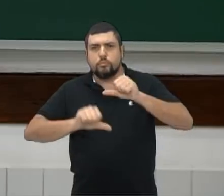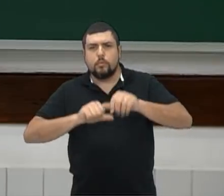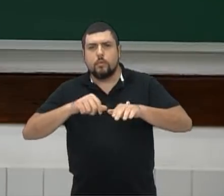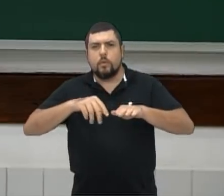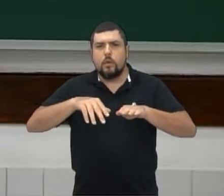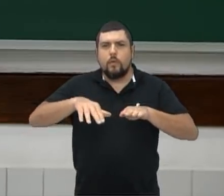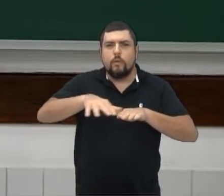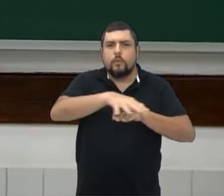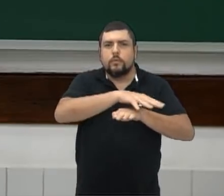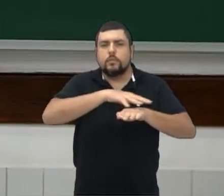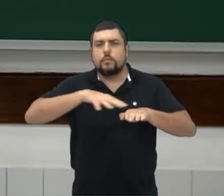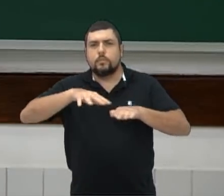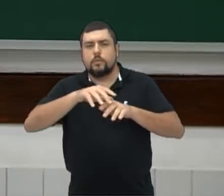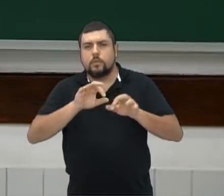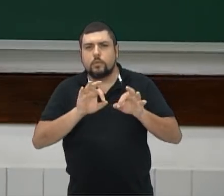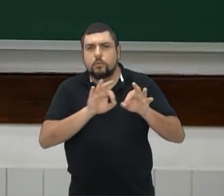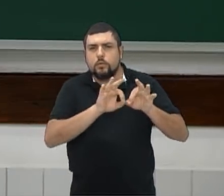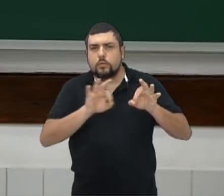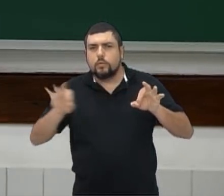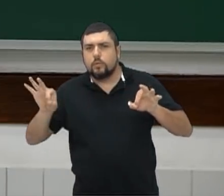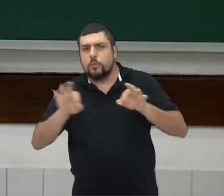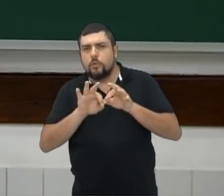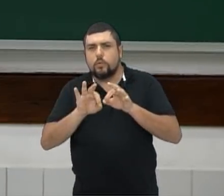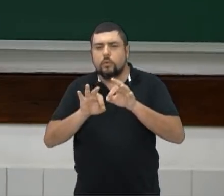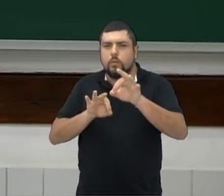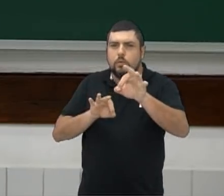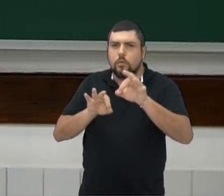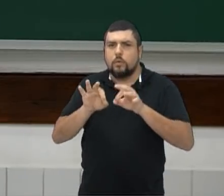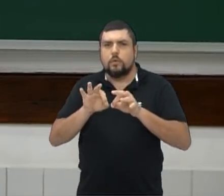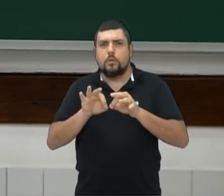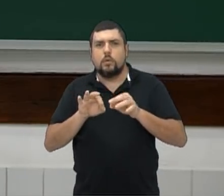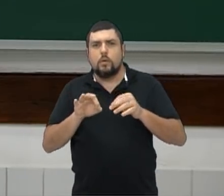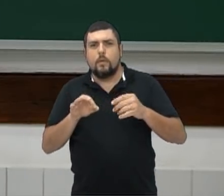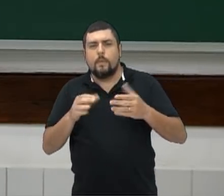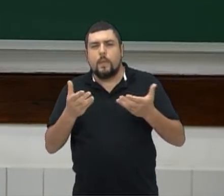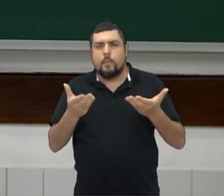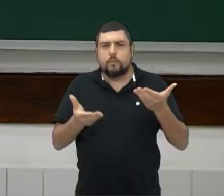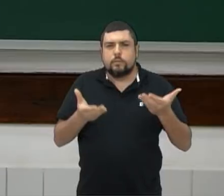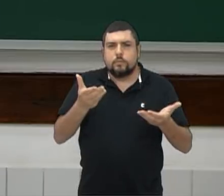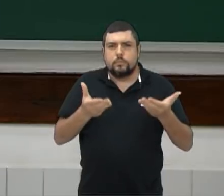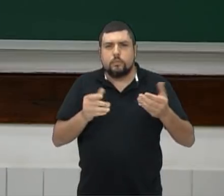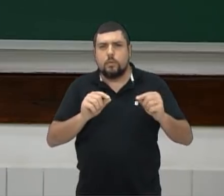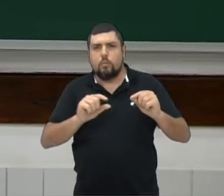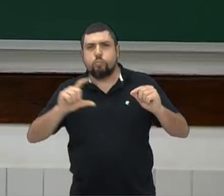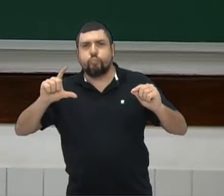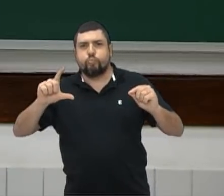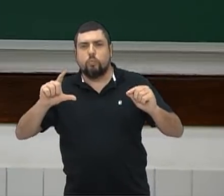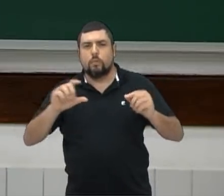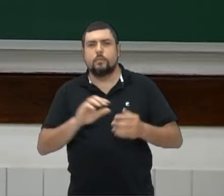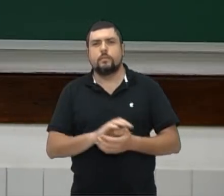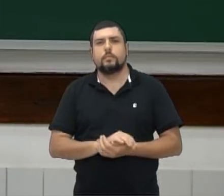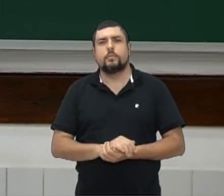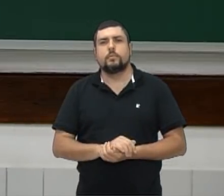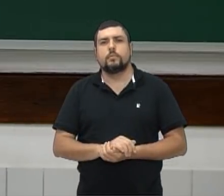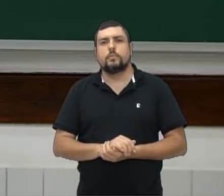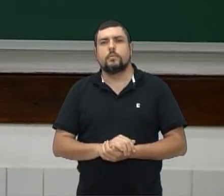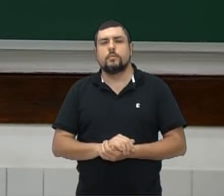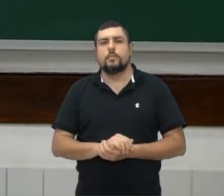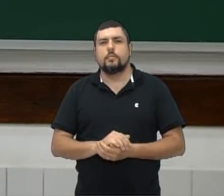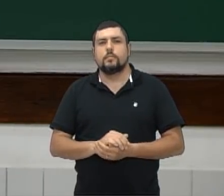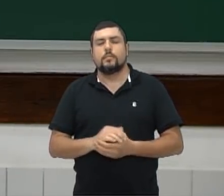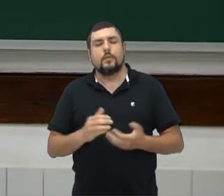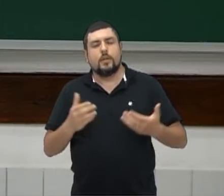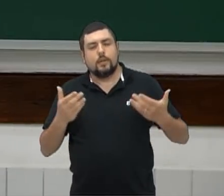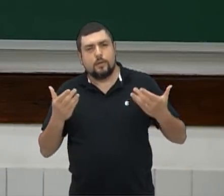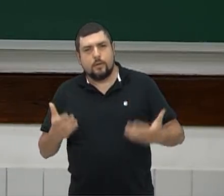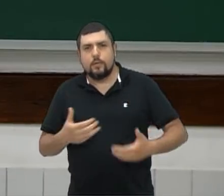podemos fazer aí essa modificação mantendo a sua proporção. Ok? Então o professor gostaria aí de